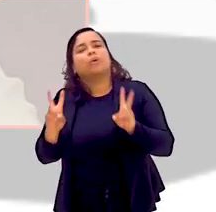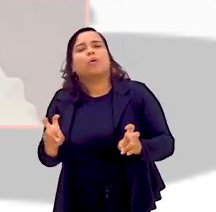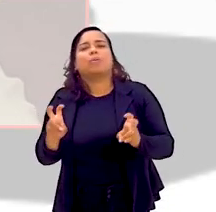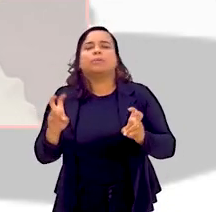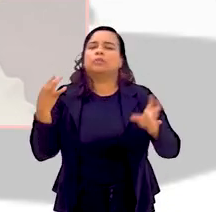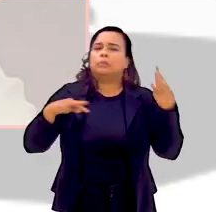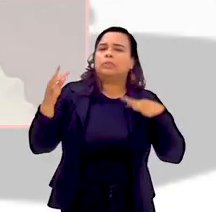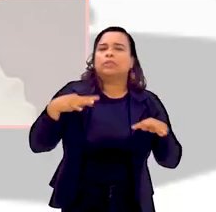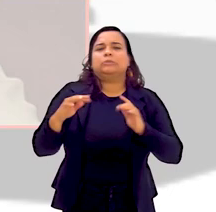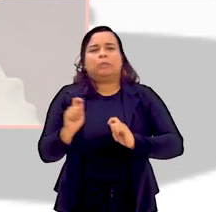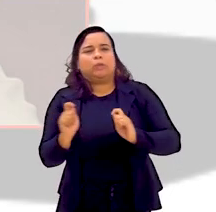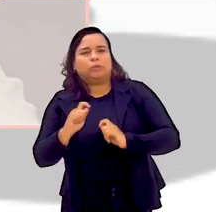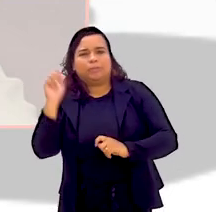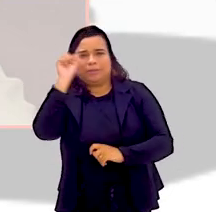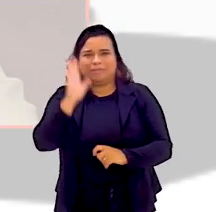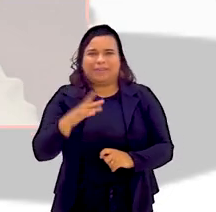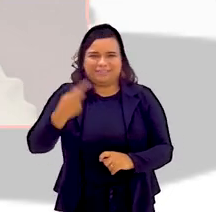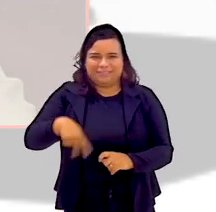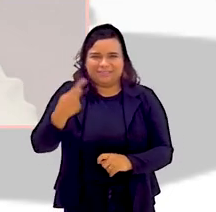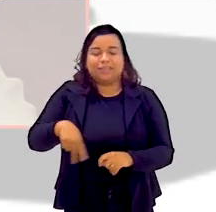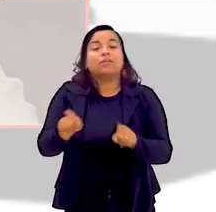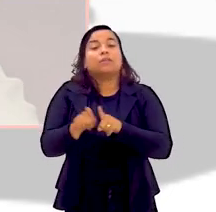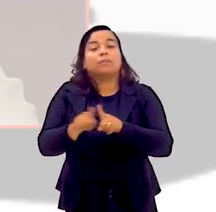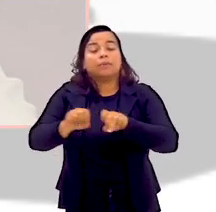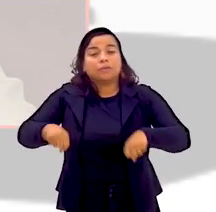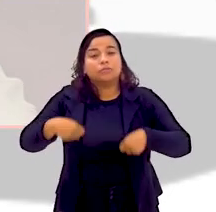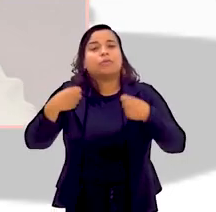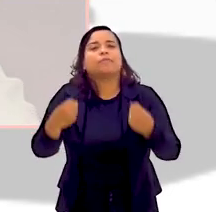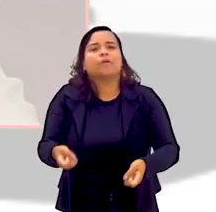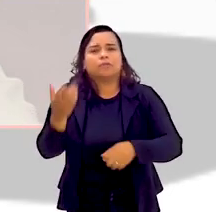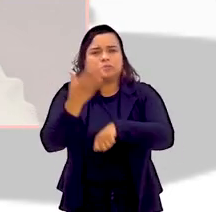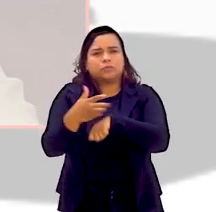para a economia fluminense, um empenho